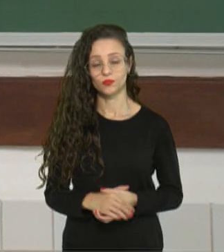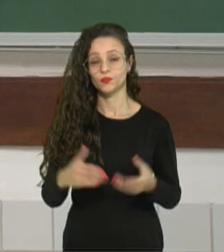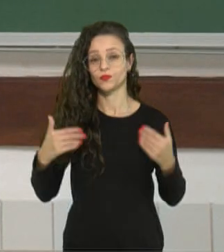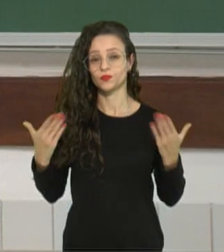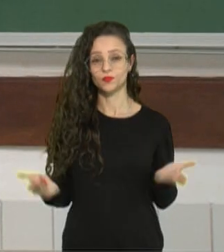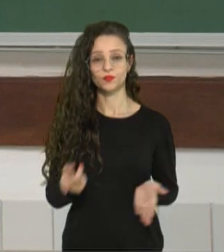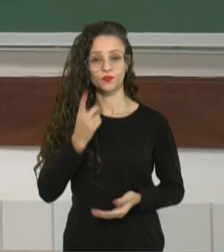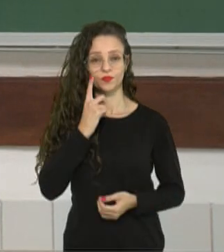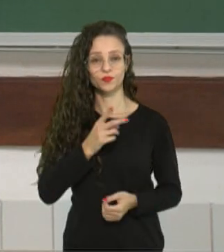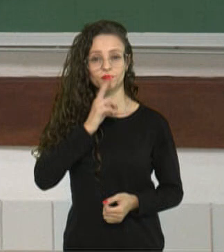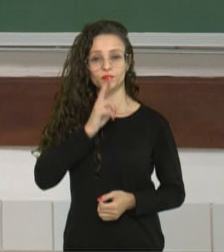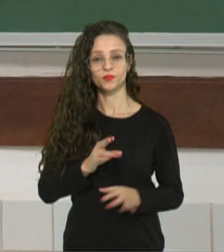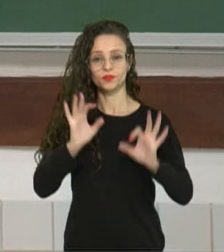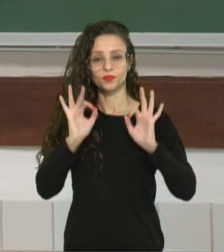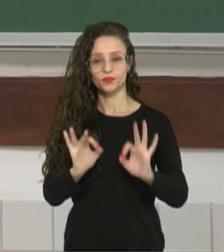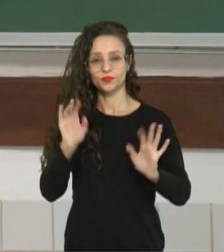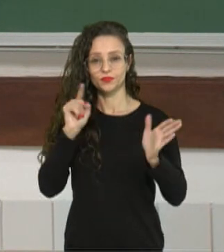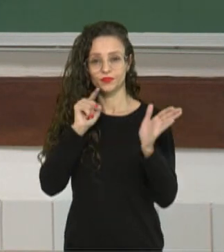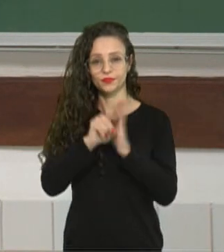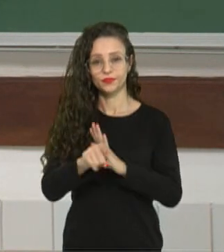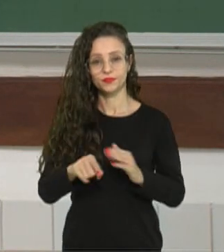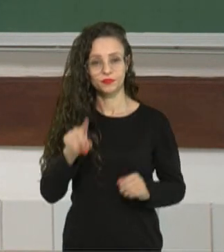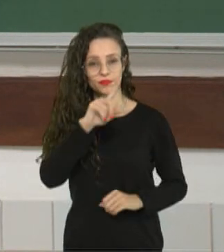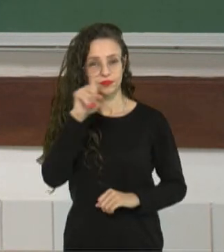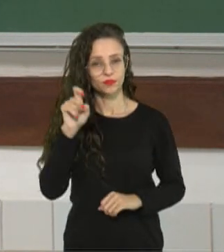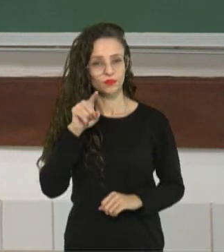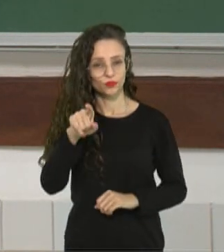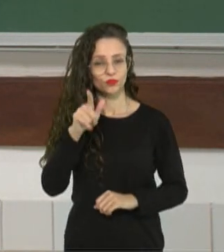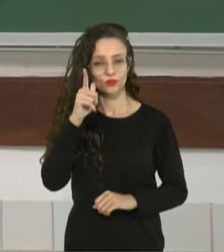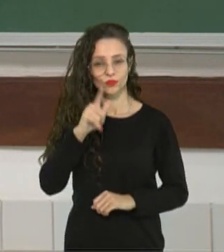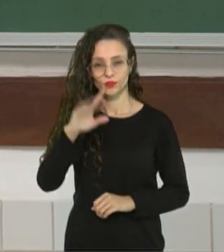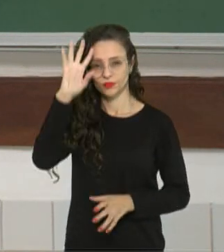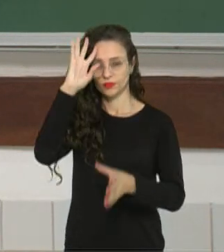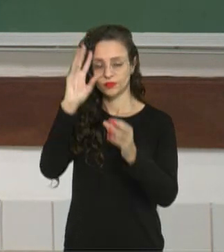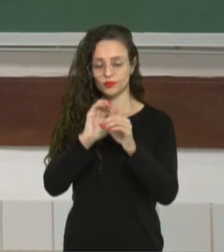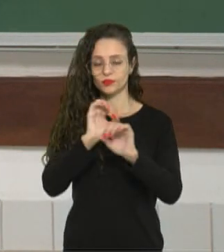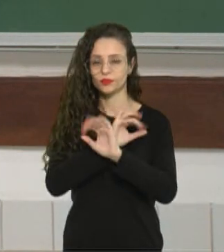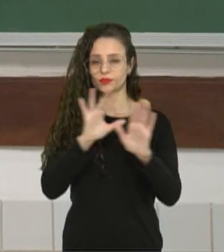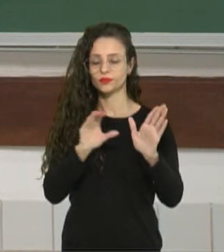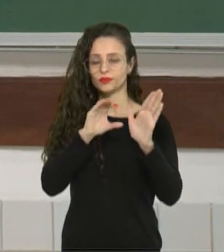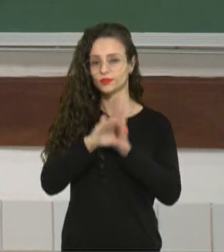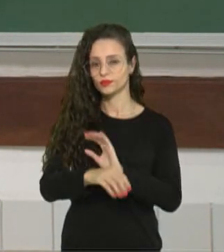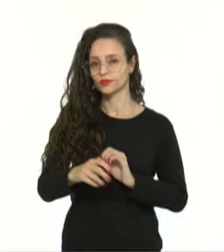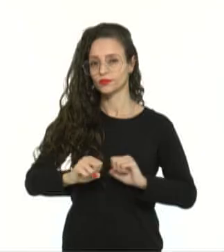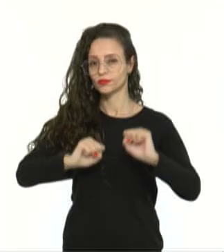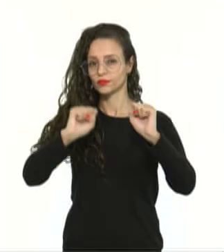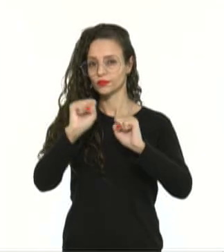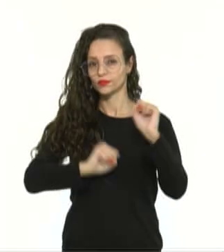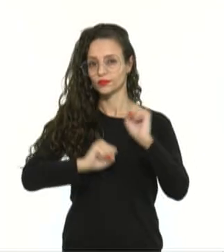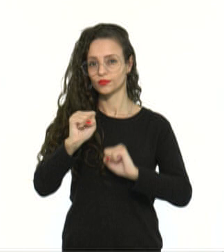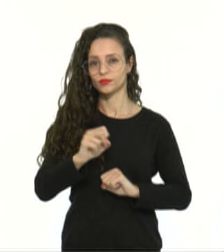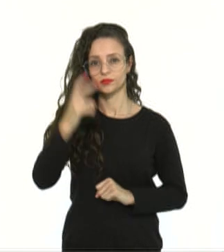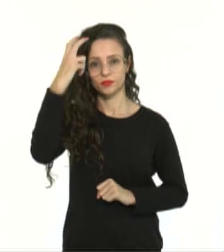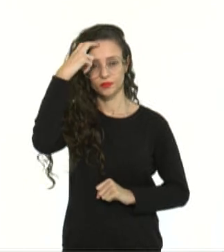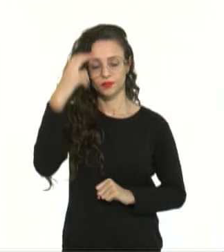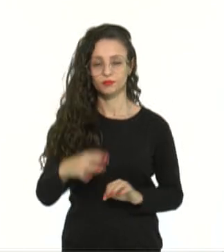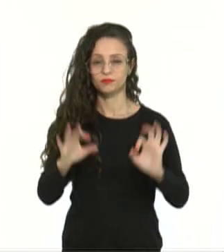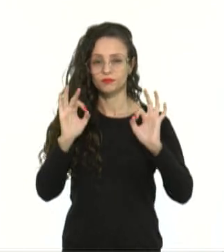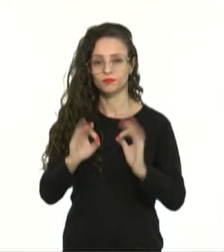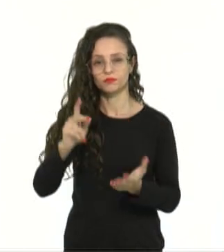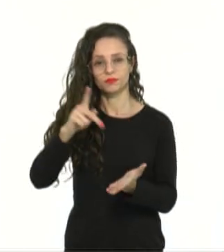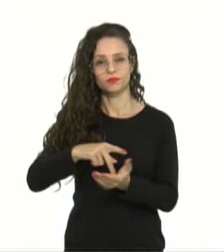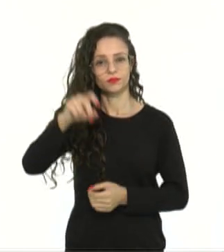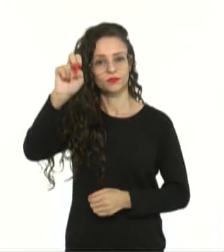Então vamos ver a resposta do nosso quiz? Será que você captou bem o conceito de indústria cultural? Olha lá. A afirmativa é verdadeira.